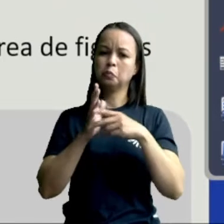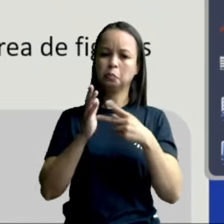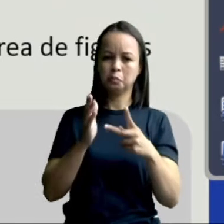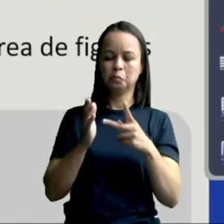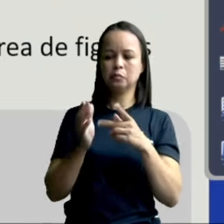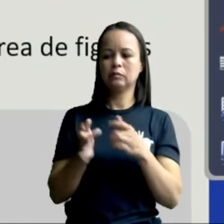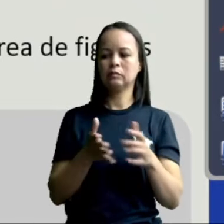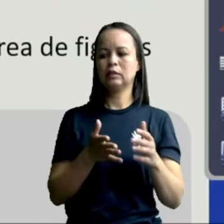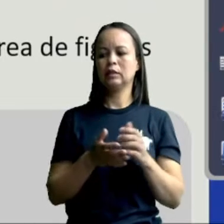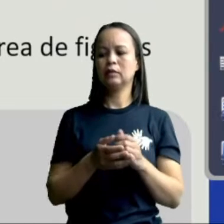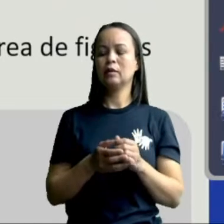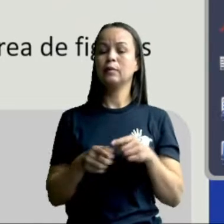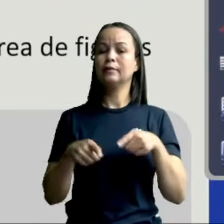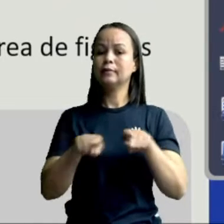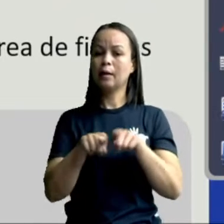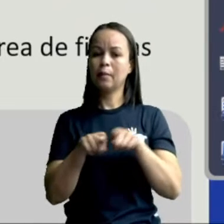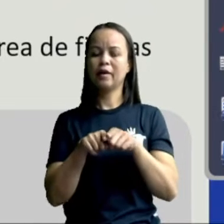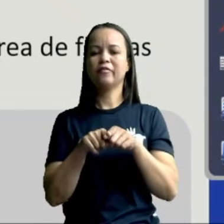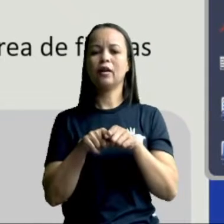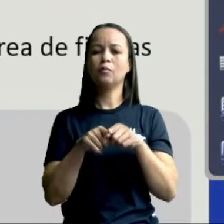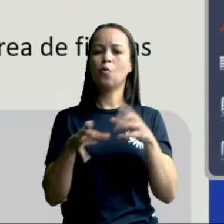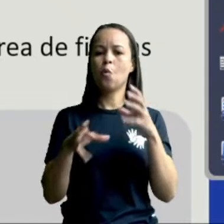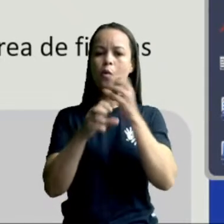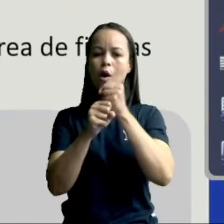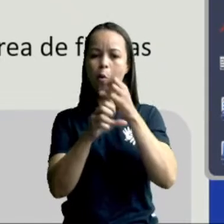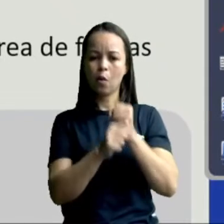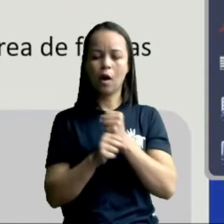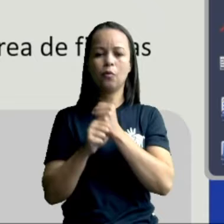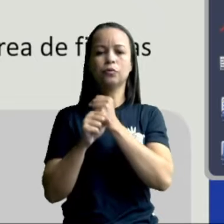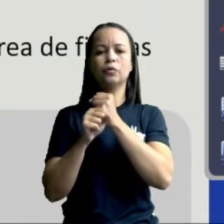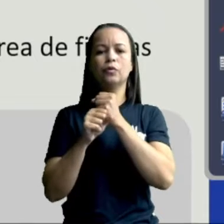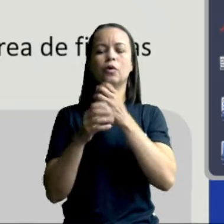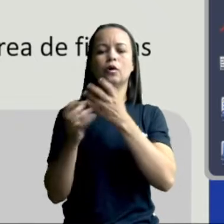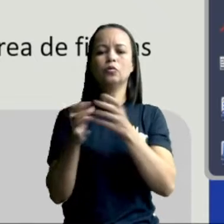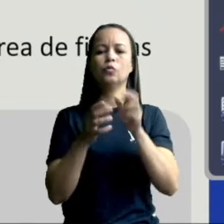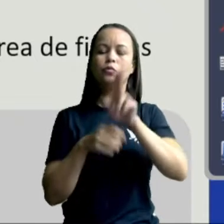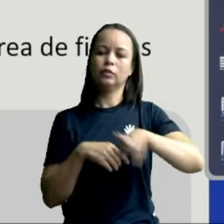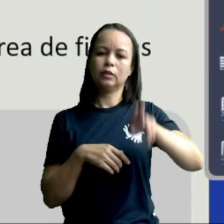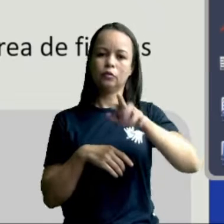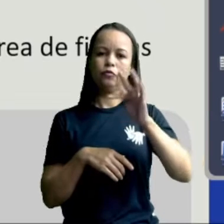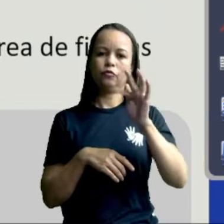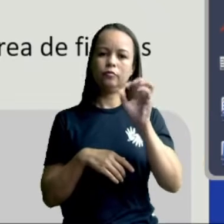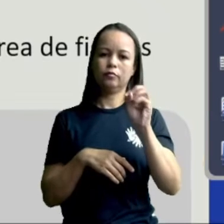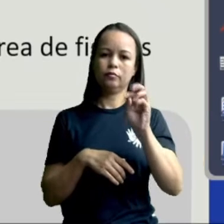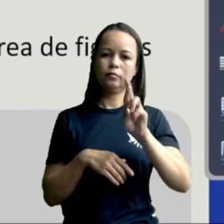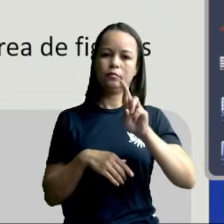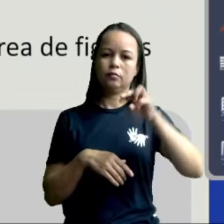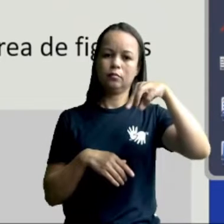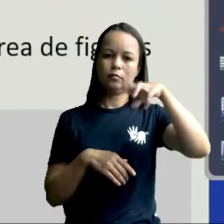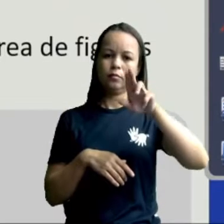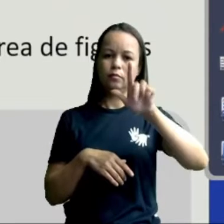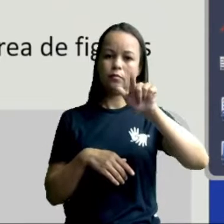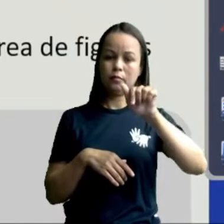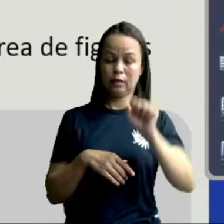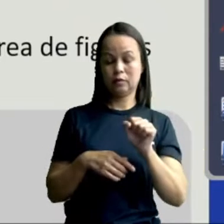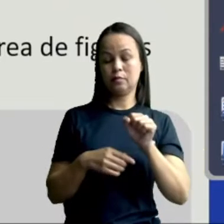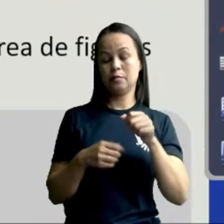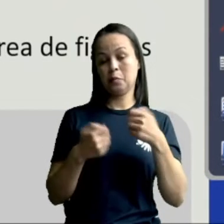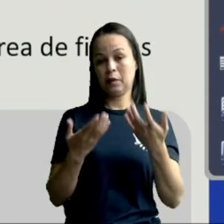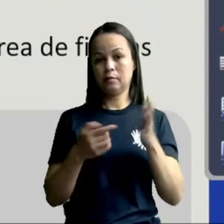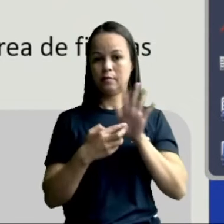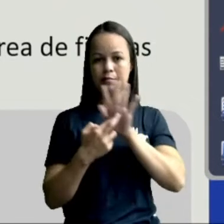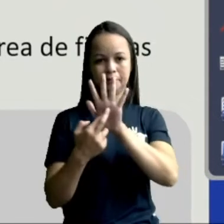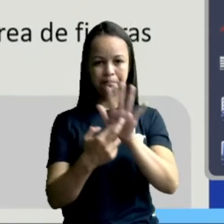como faremos o cálculo também de áreas usando fórmulas, tá? Pelo menos apresentaremos,